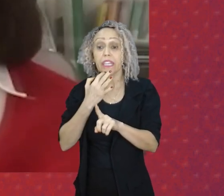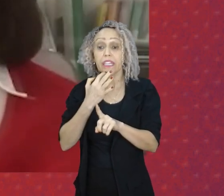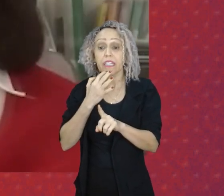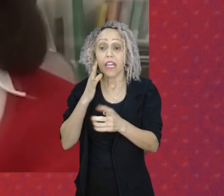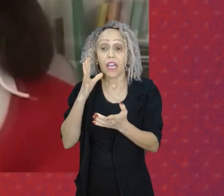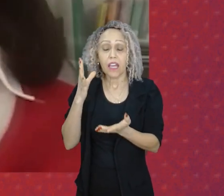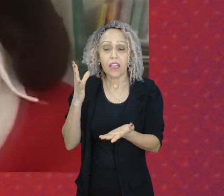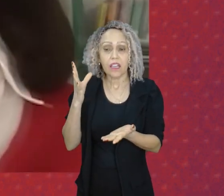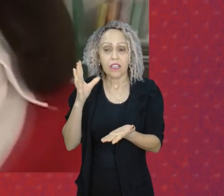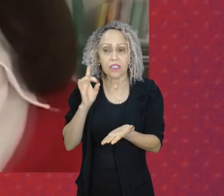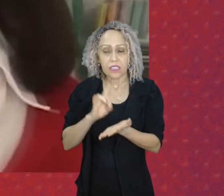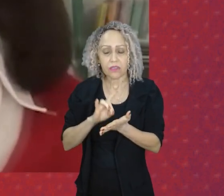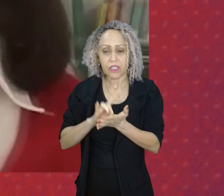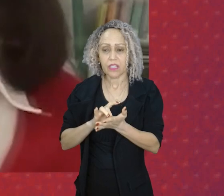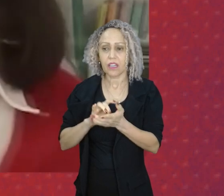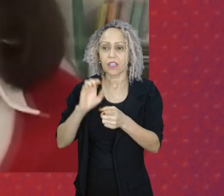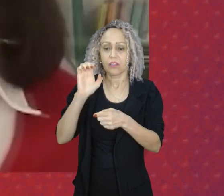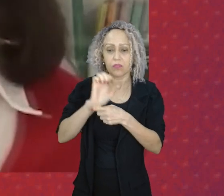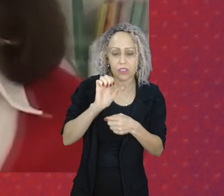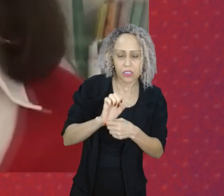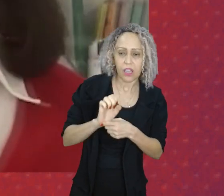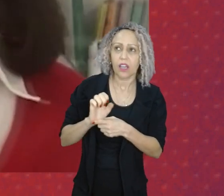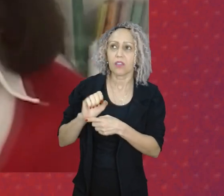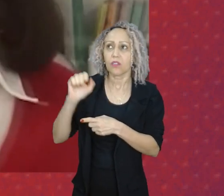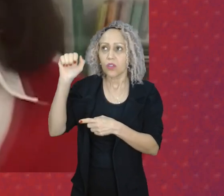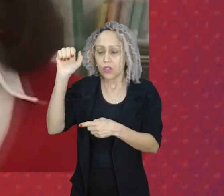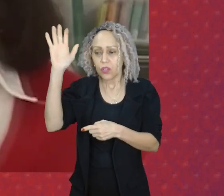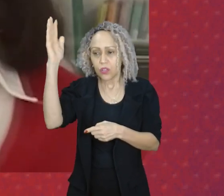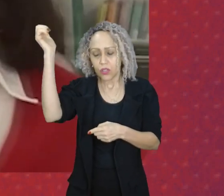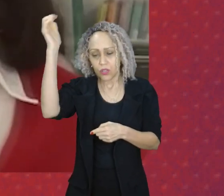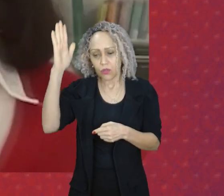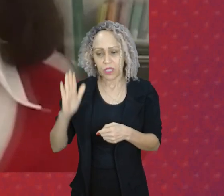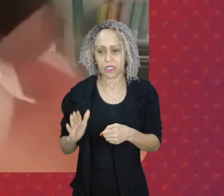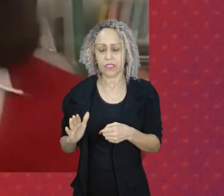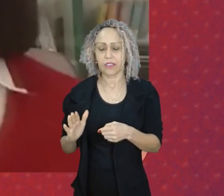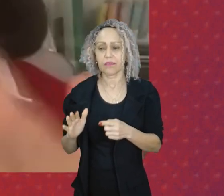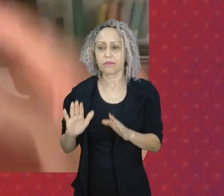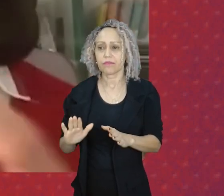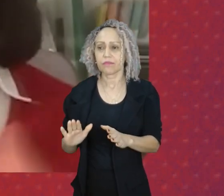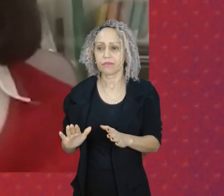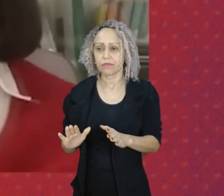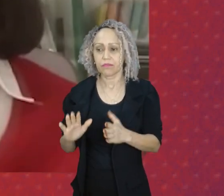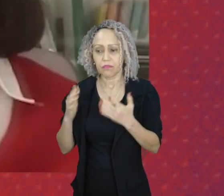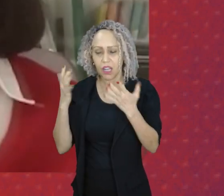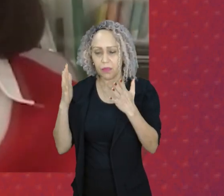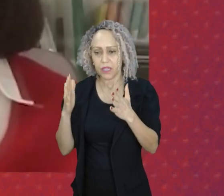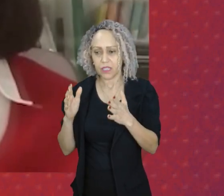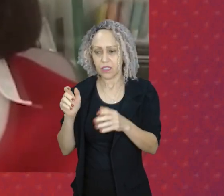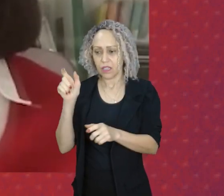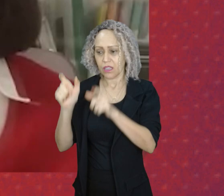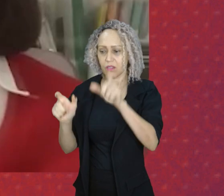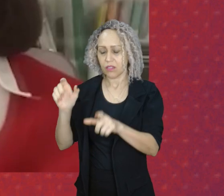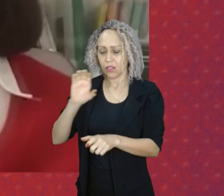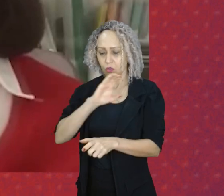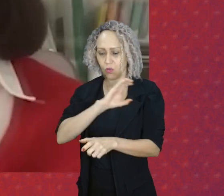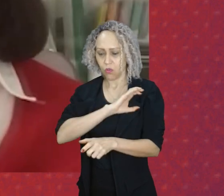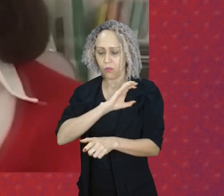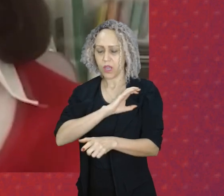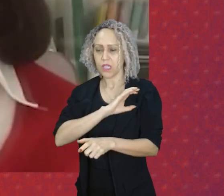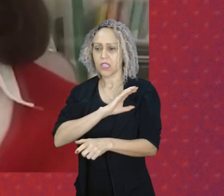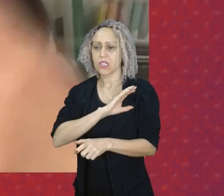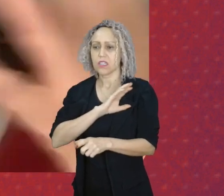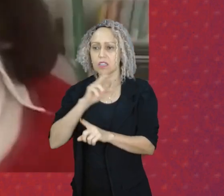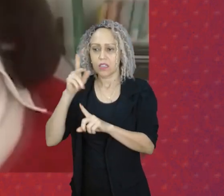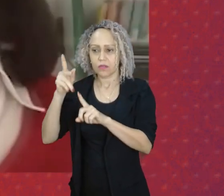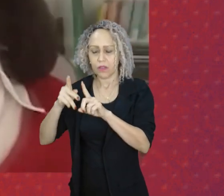eu quero parabenizar uma vez mais nossas companheiras, dizer que essas dicas aqui que nós trazemos têm a ver